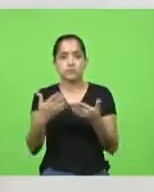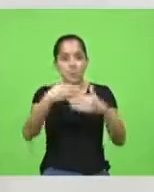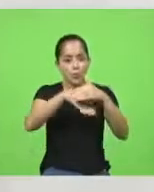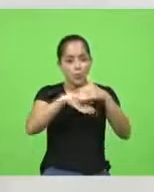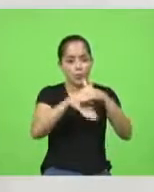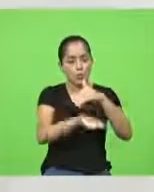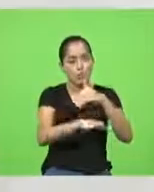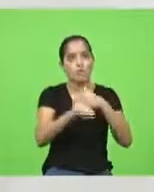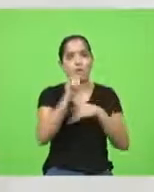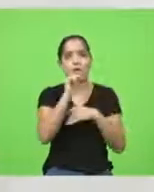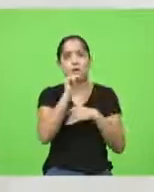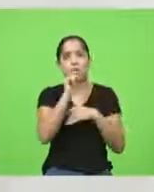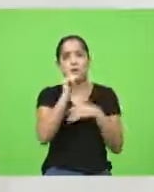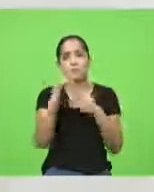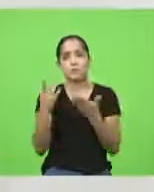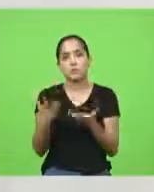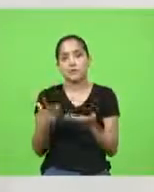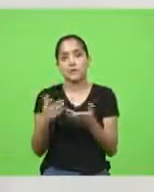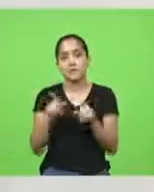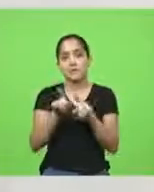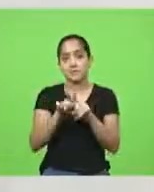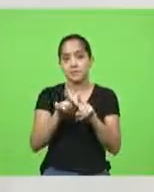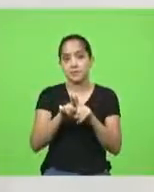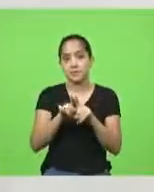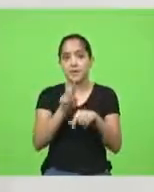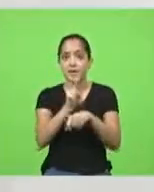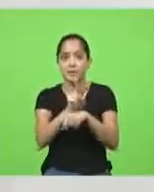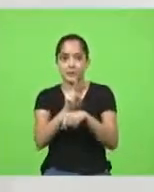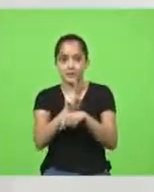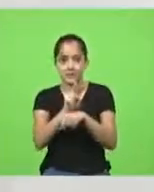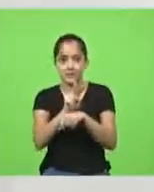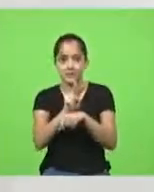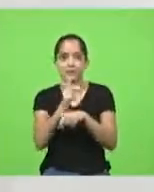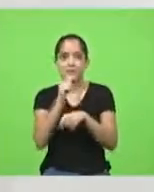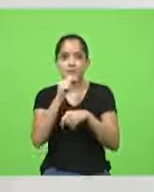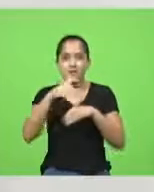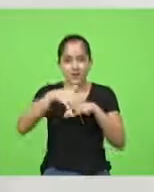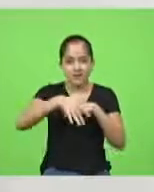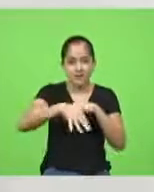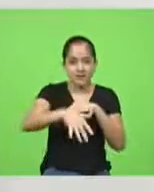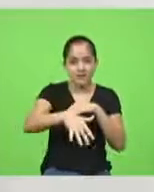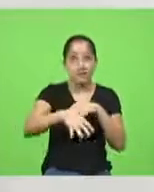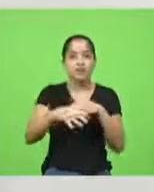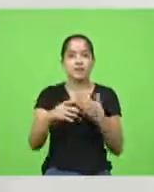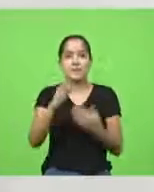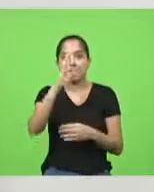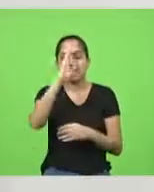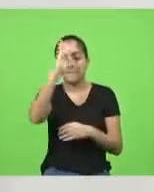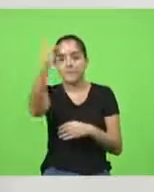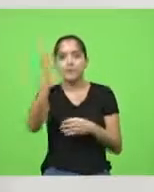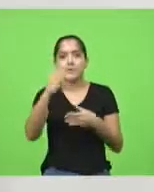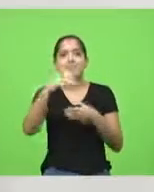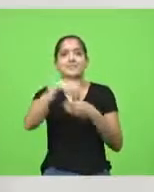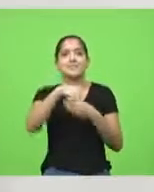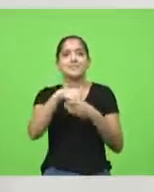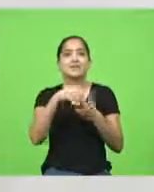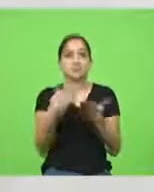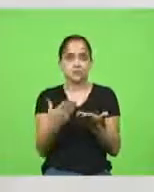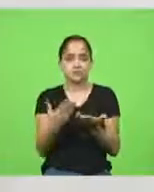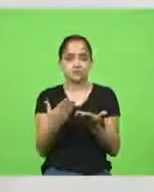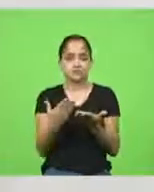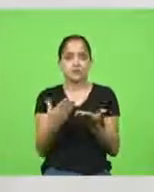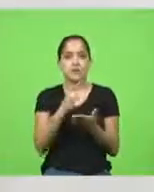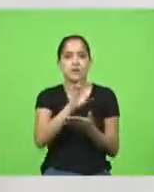armazenamento de água e também a proteção das nascentes. E são prioridades dentro desse programa ProSol e Água que